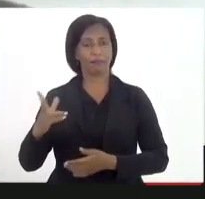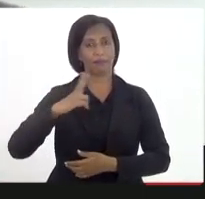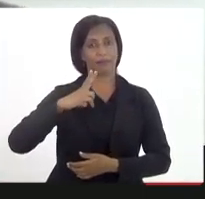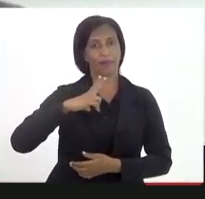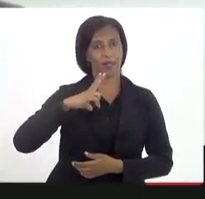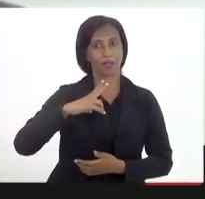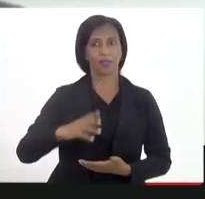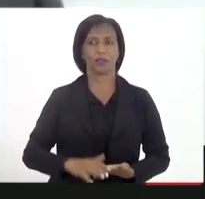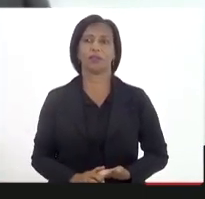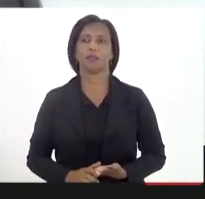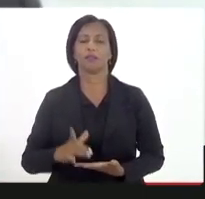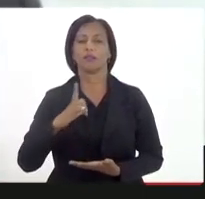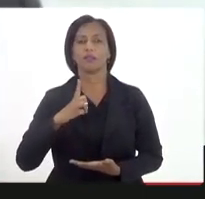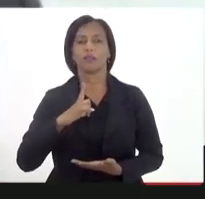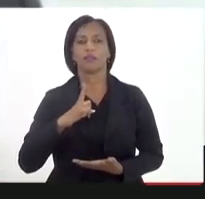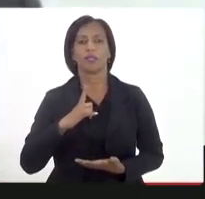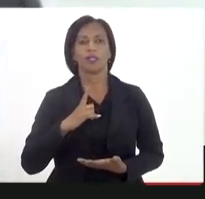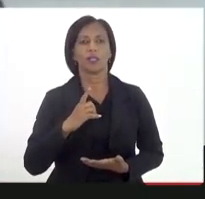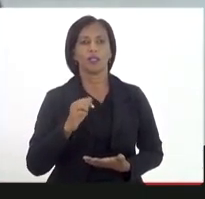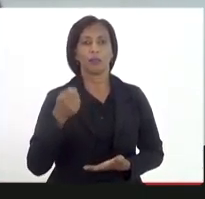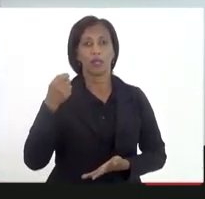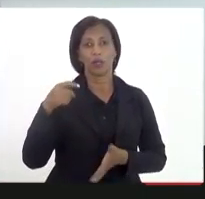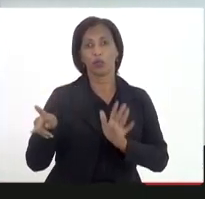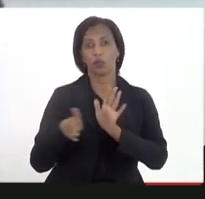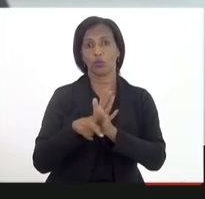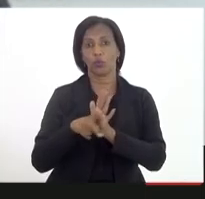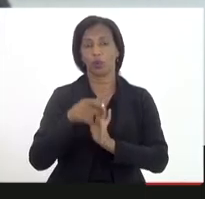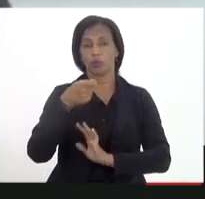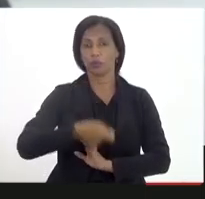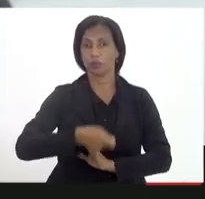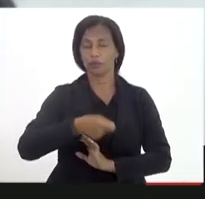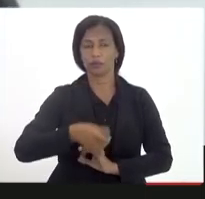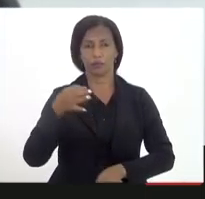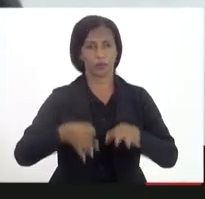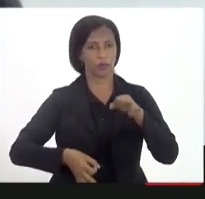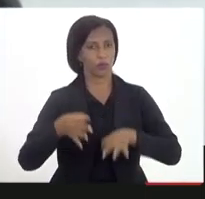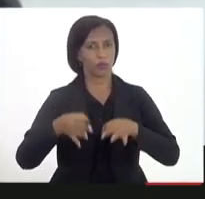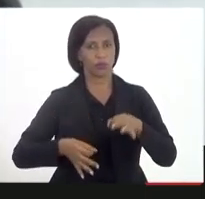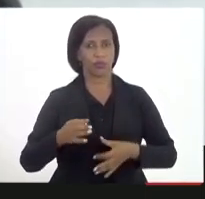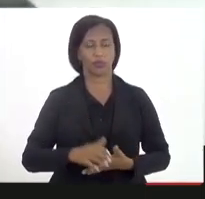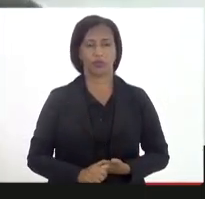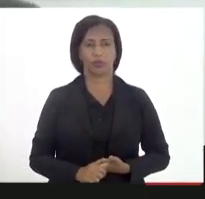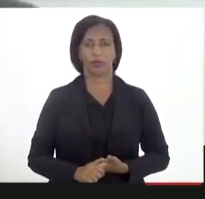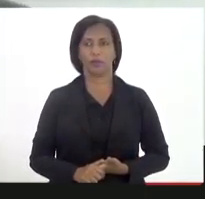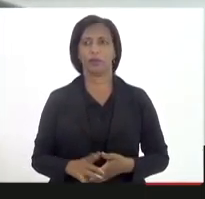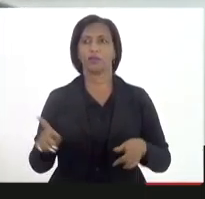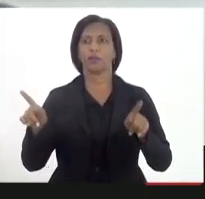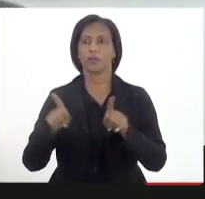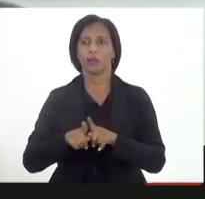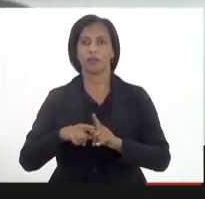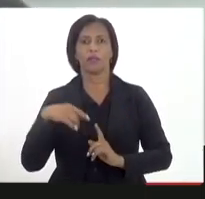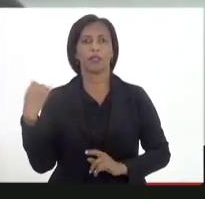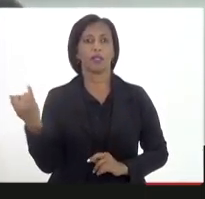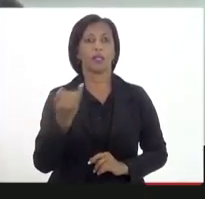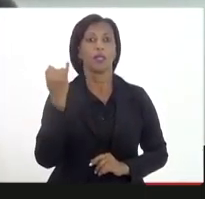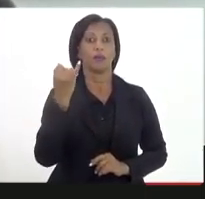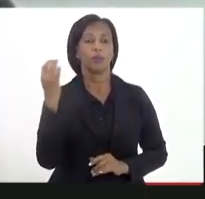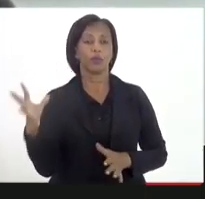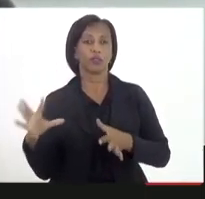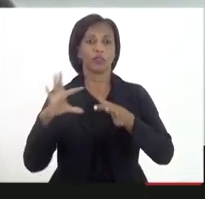e tenta originária do próprio Tribunal Justiça tão fundamental Tribunal de Justiça pro também fundamental a